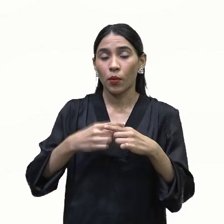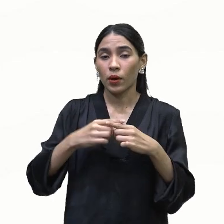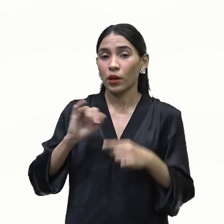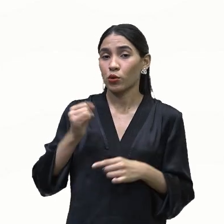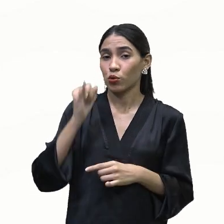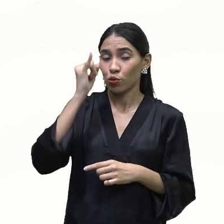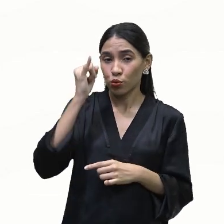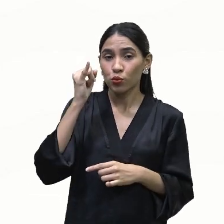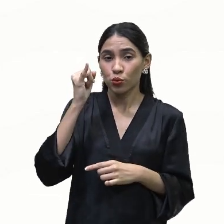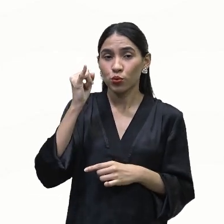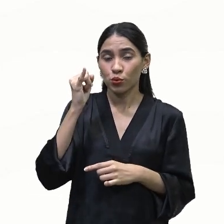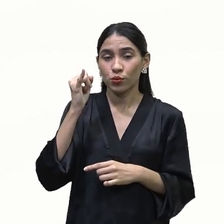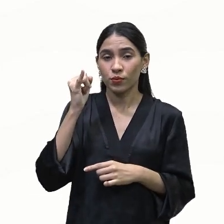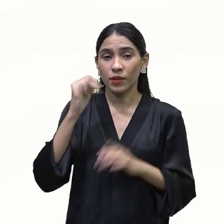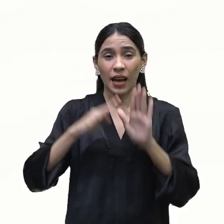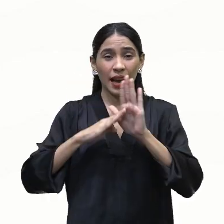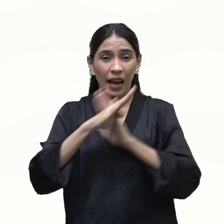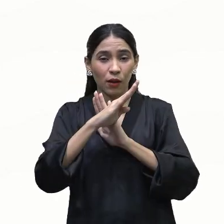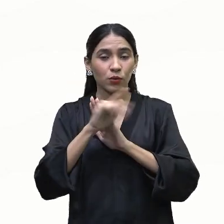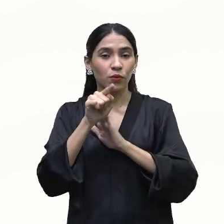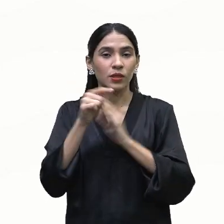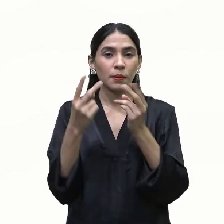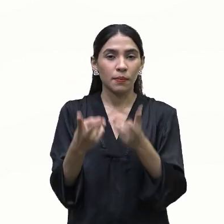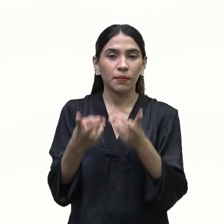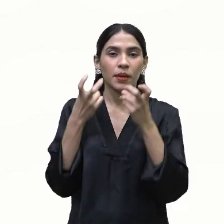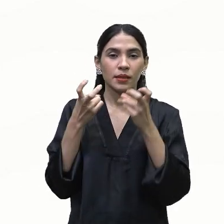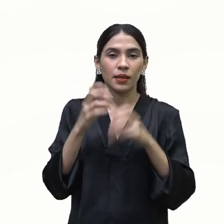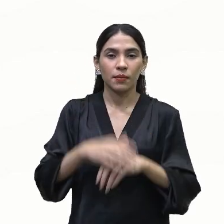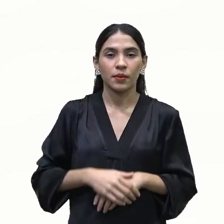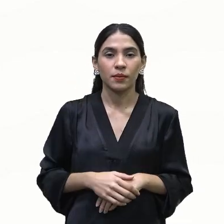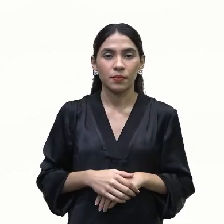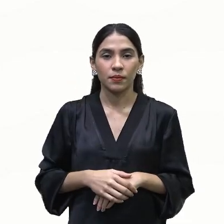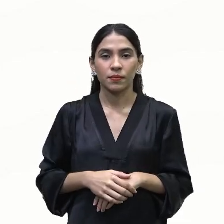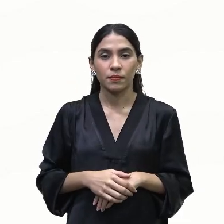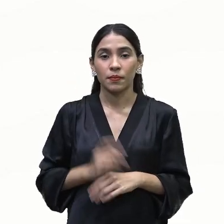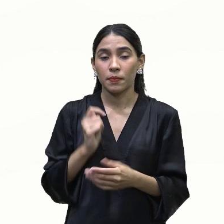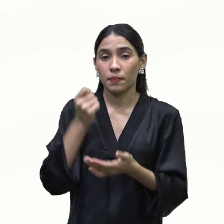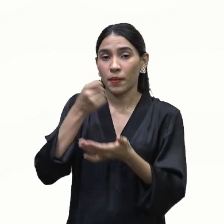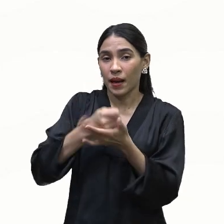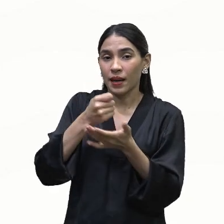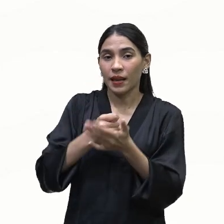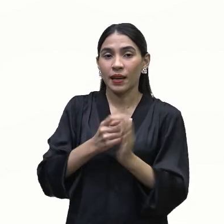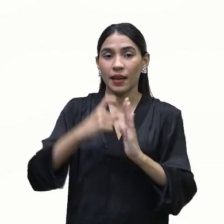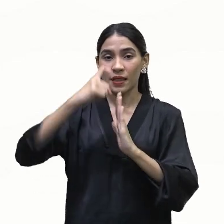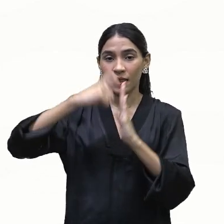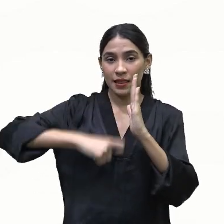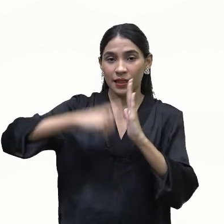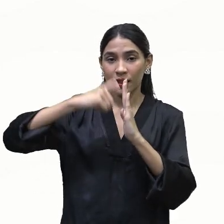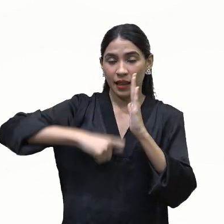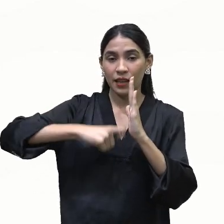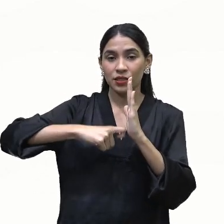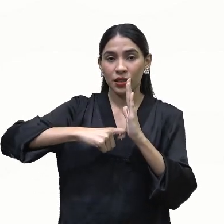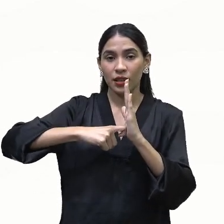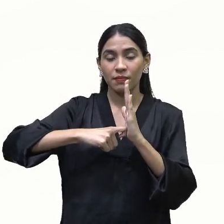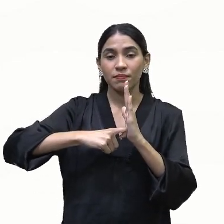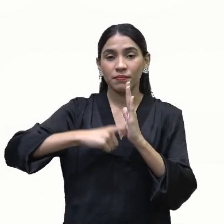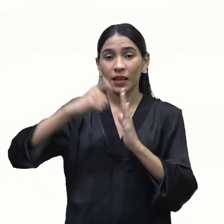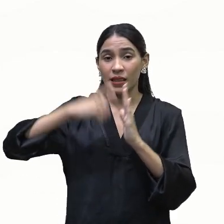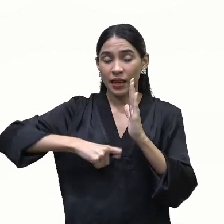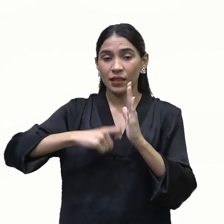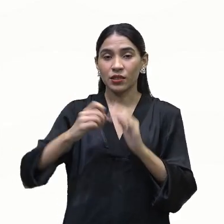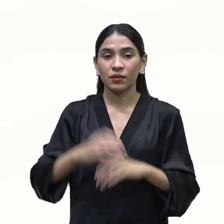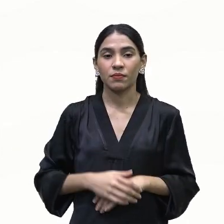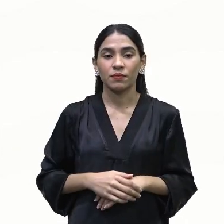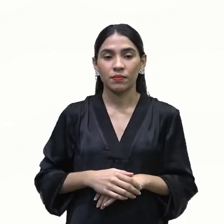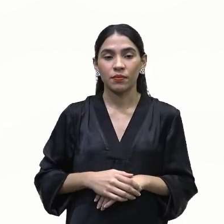altos, logicamente, você vai verificar que você vai ter que pagar taxas mais altas, tá? Por mais que